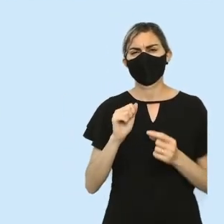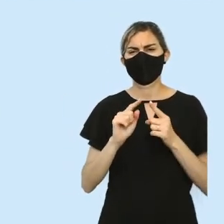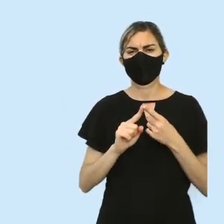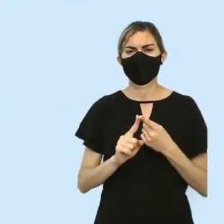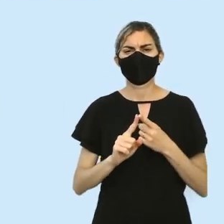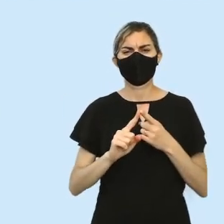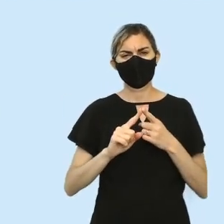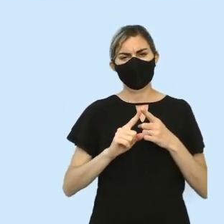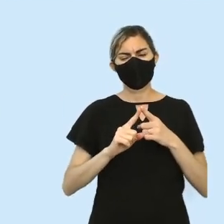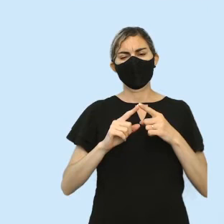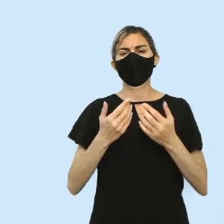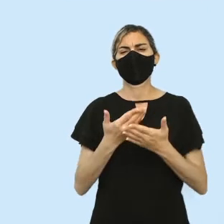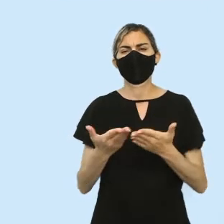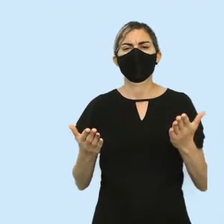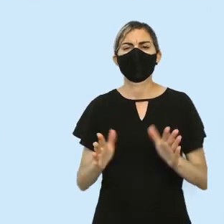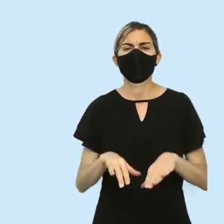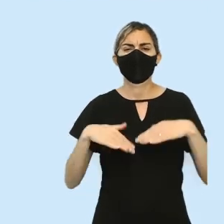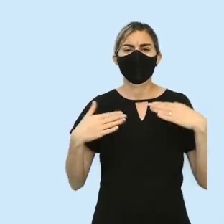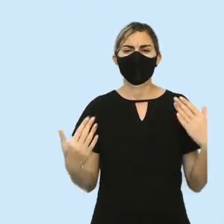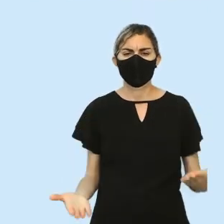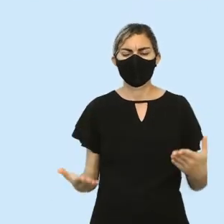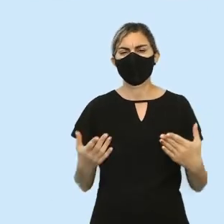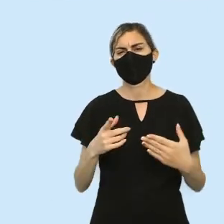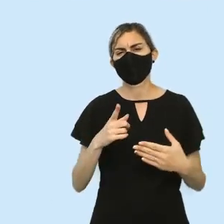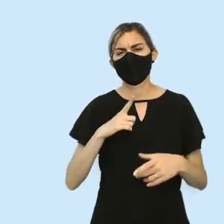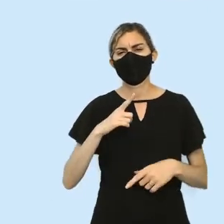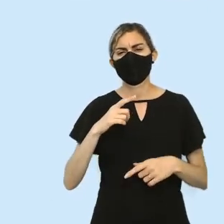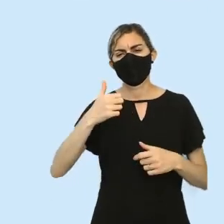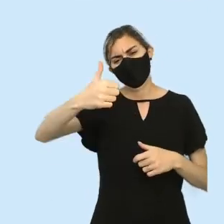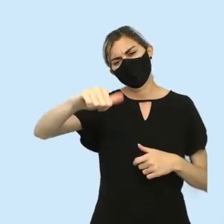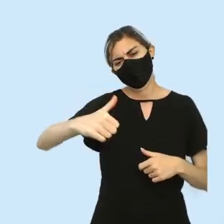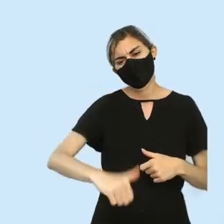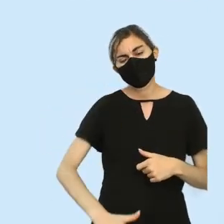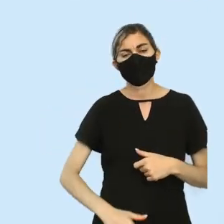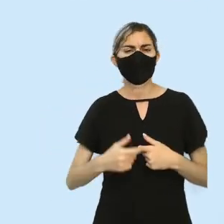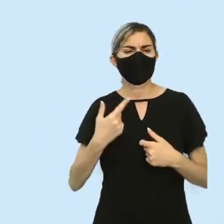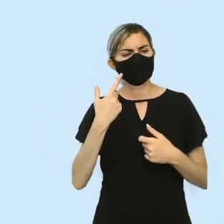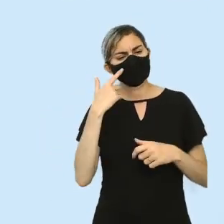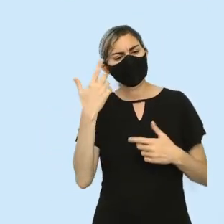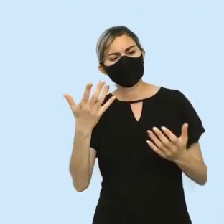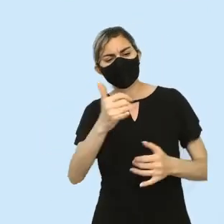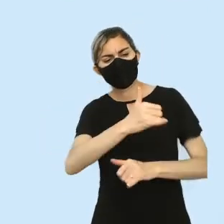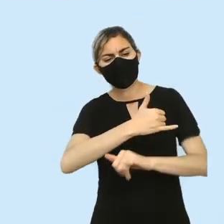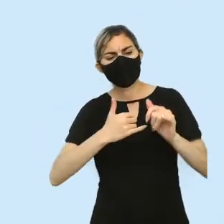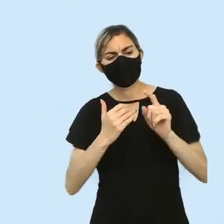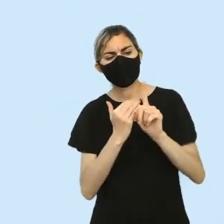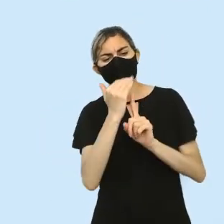grandeza por meio da qual avalia-se a energia